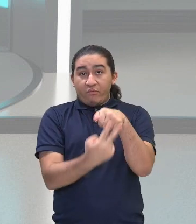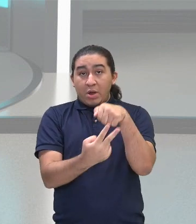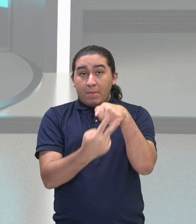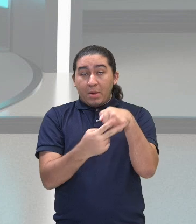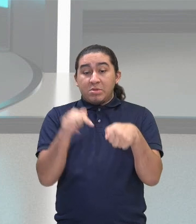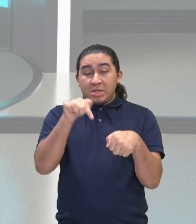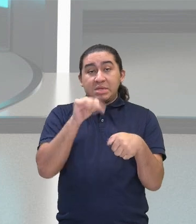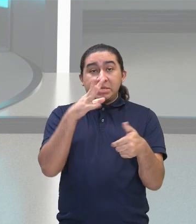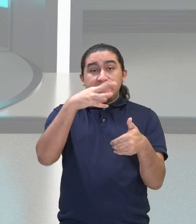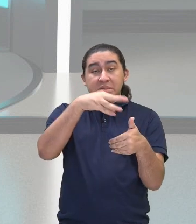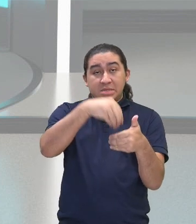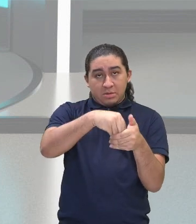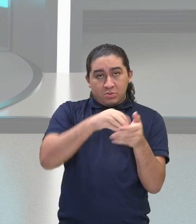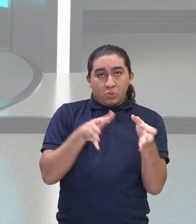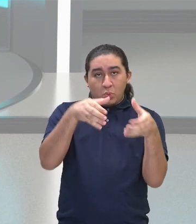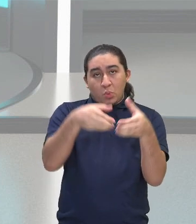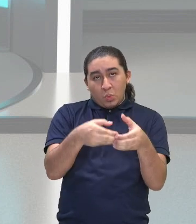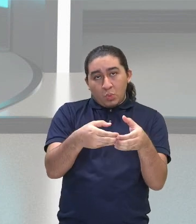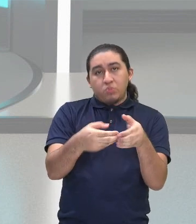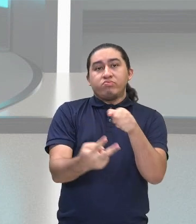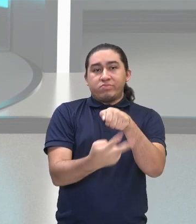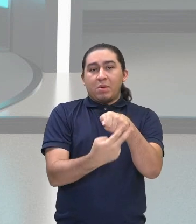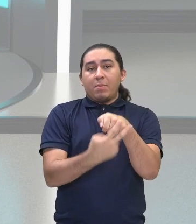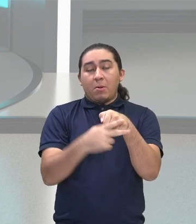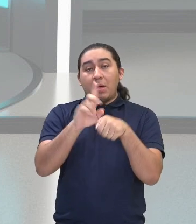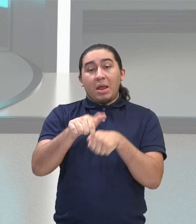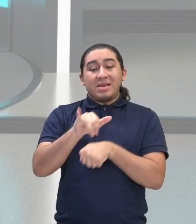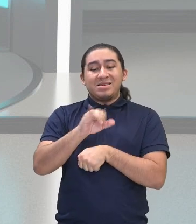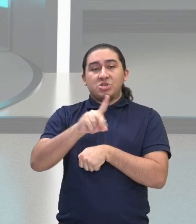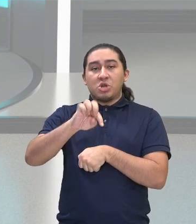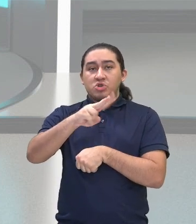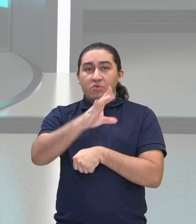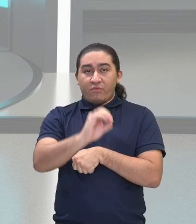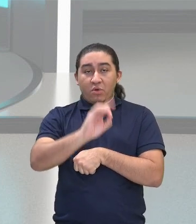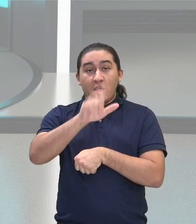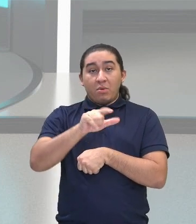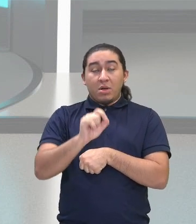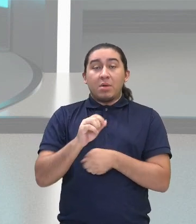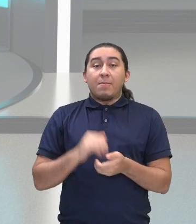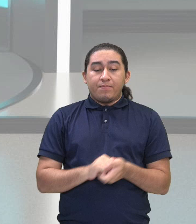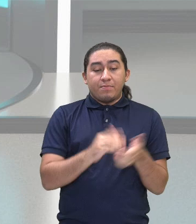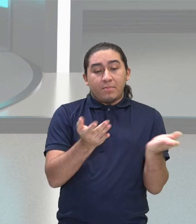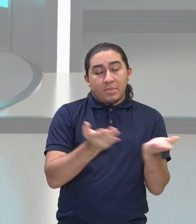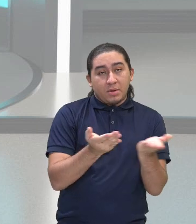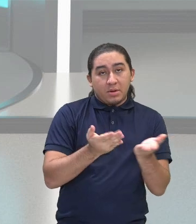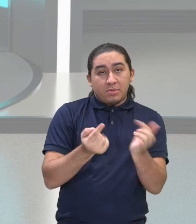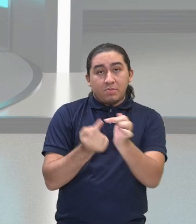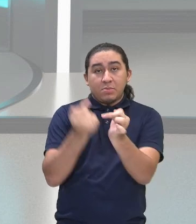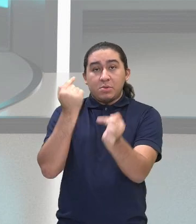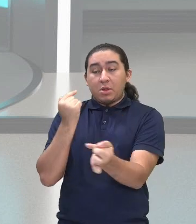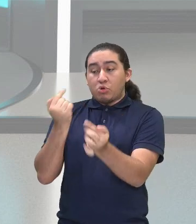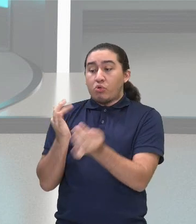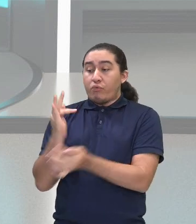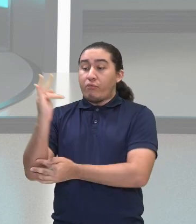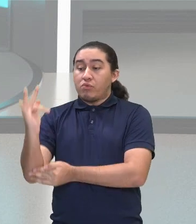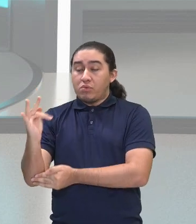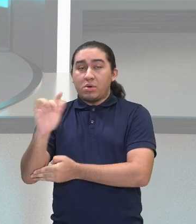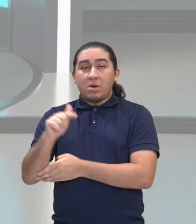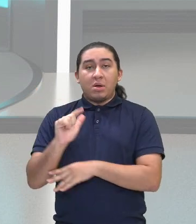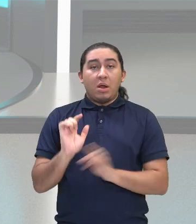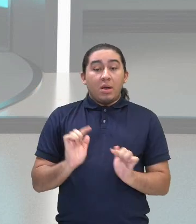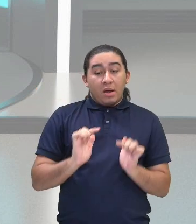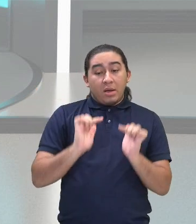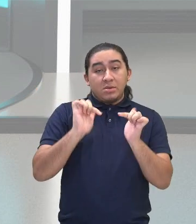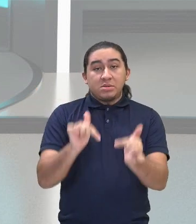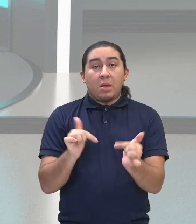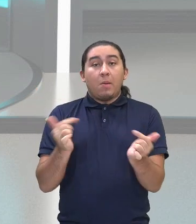indicativo são essas: presente, pretérito e futuro. São ações que